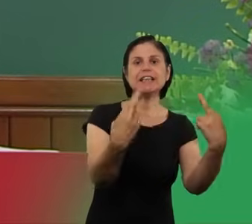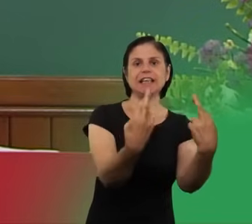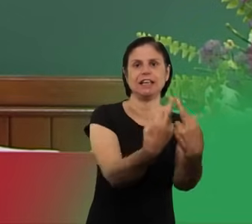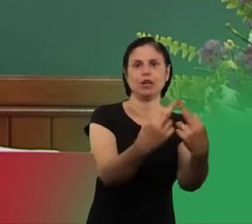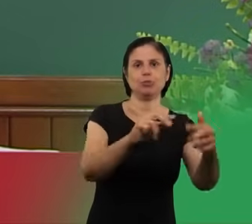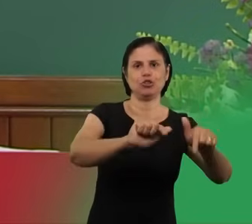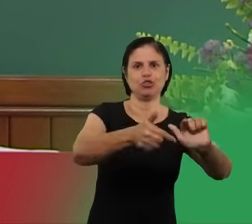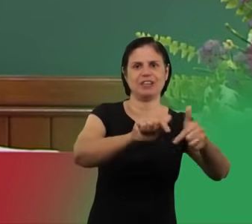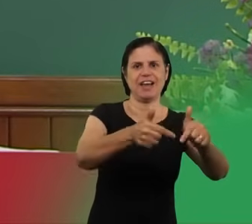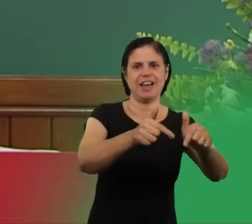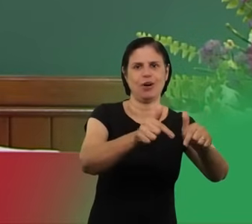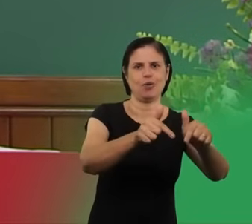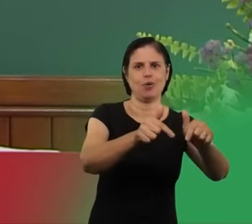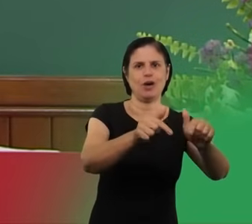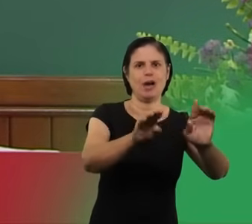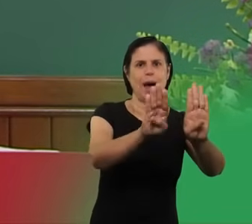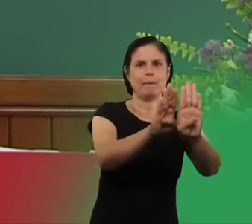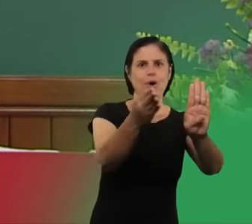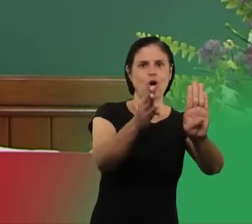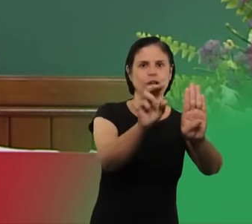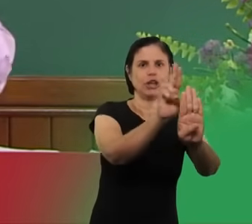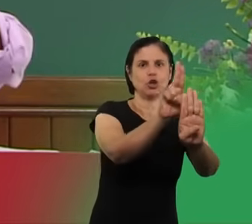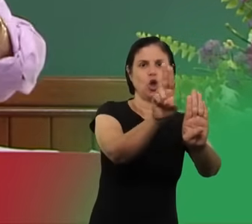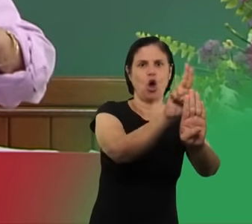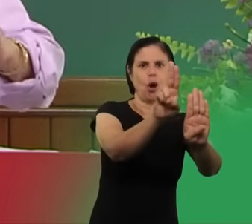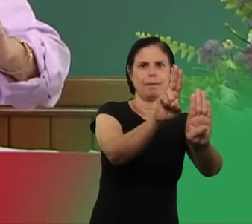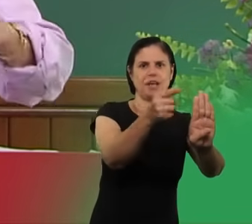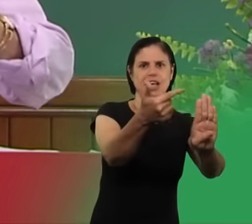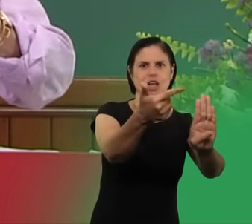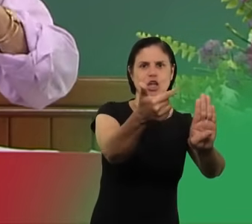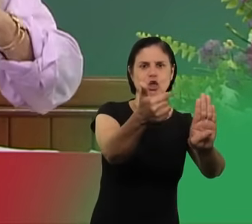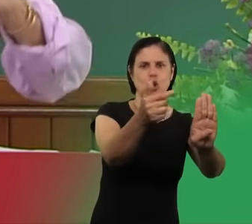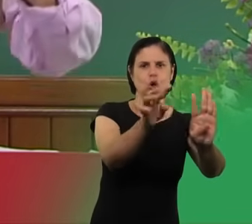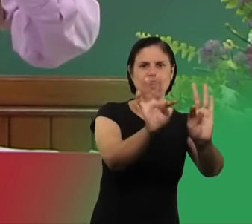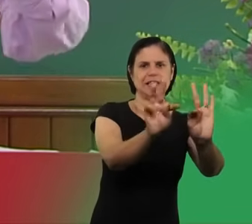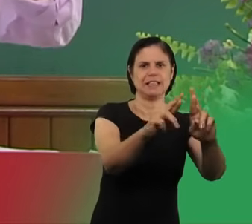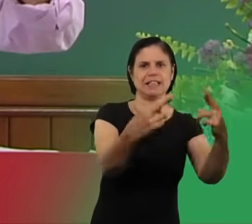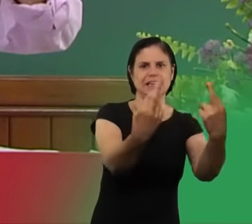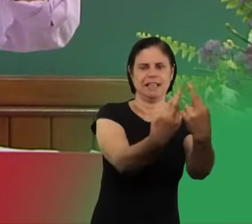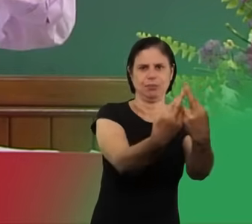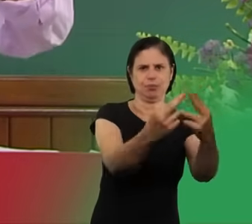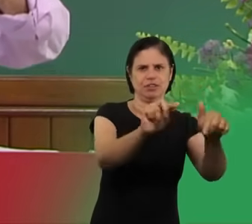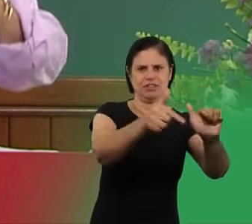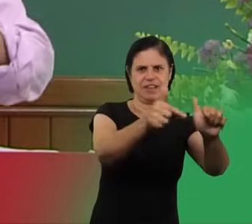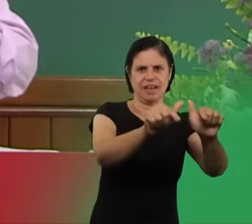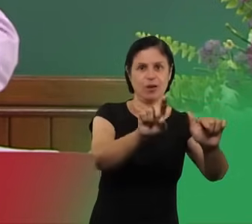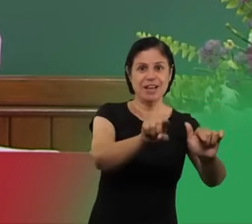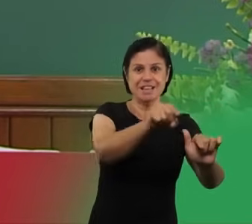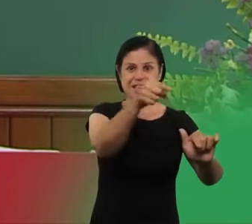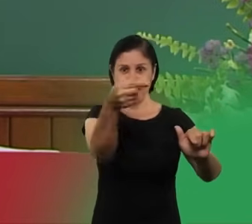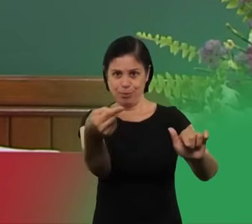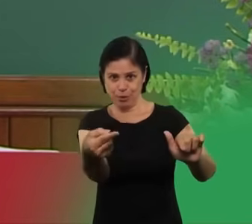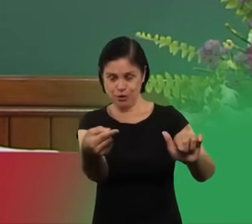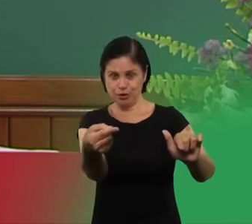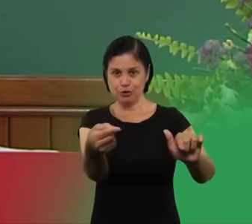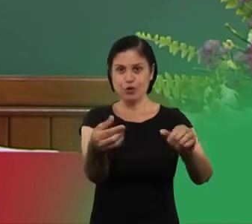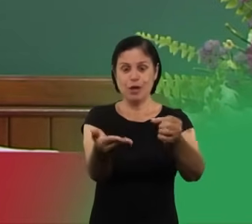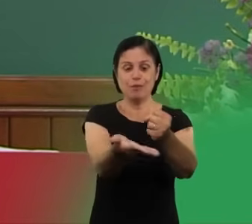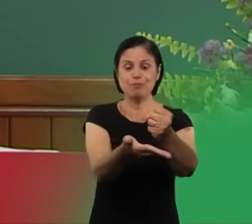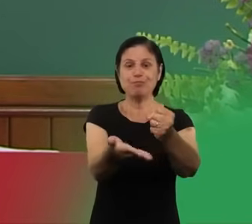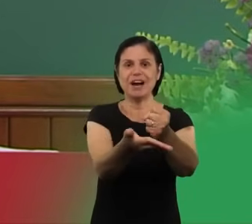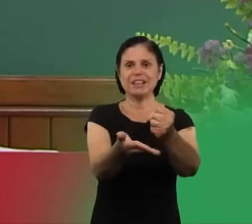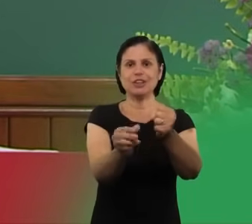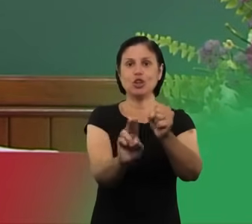o alicerce está aqui do muro, as 12, primeiro as 12 tribos de Israel, agora